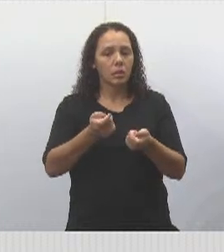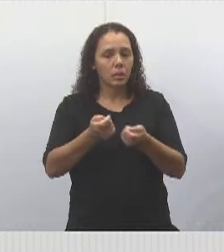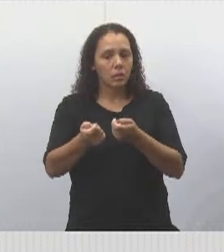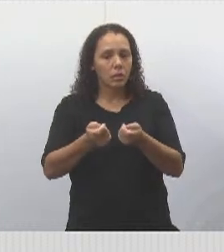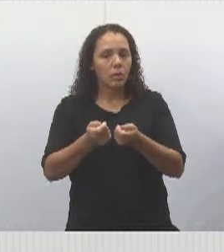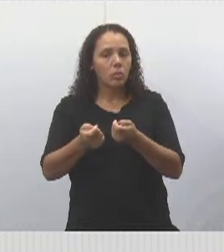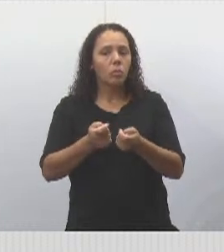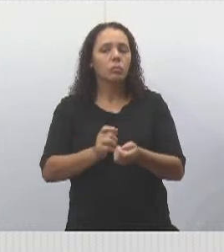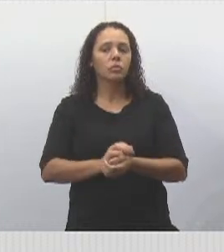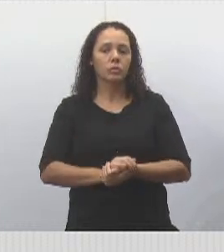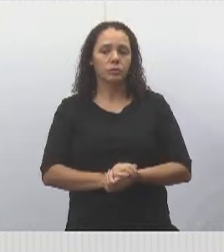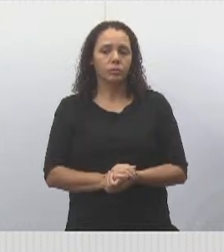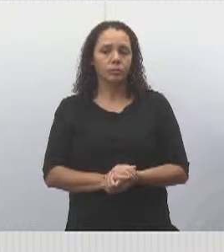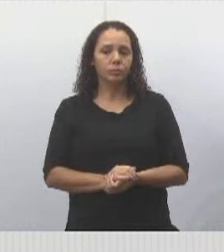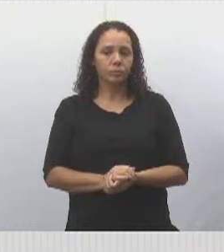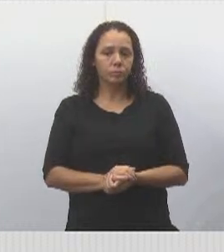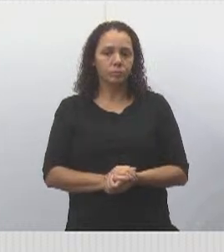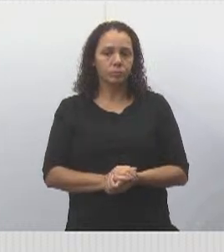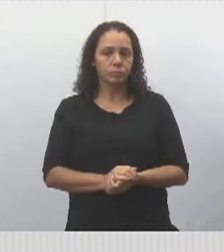próxima.